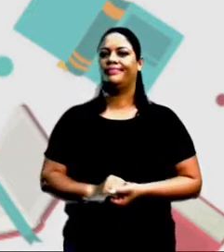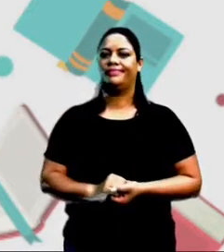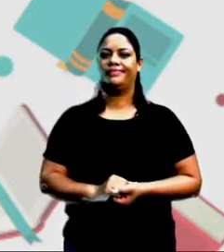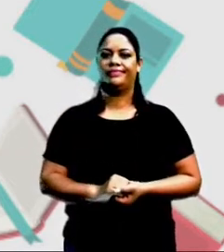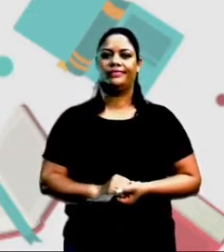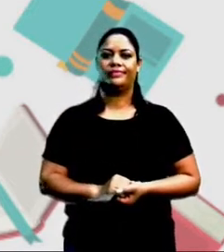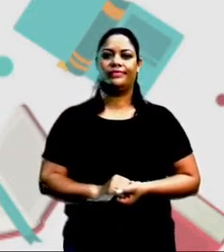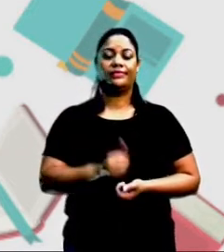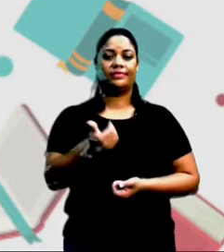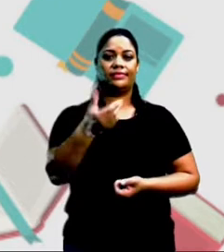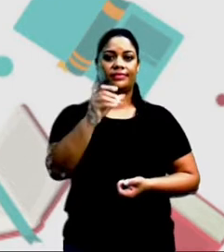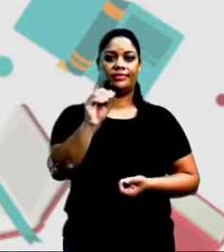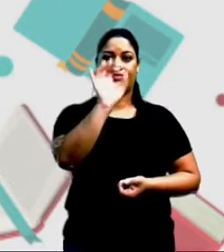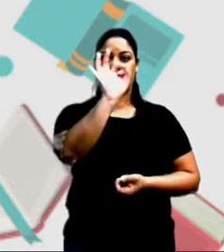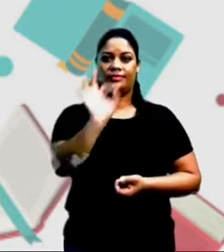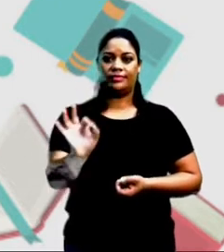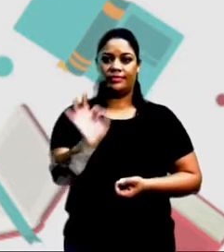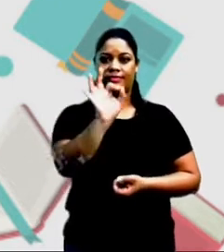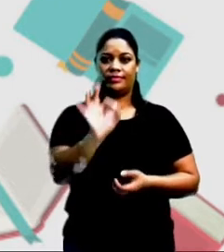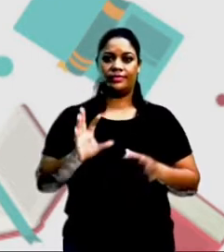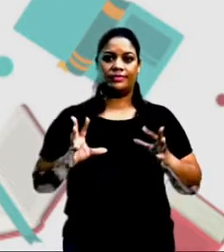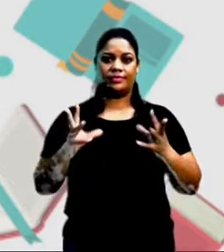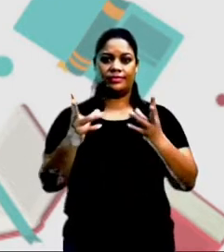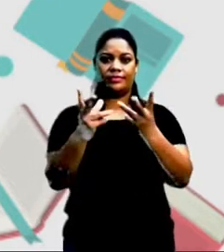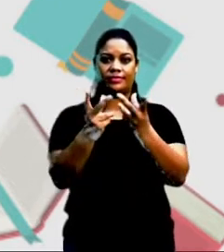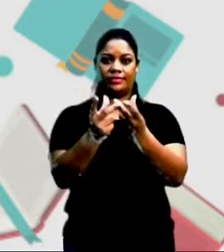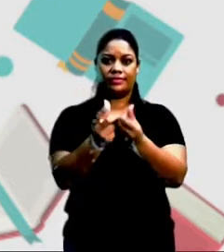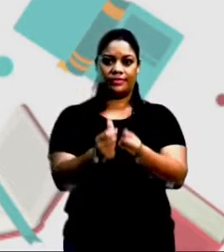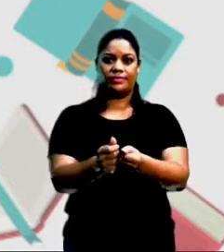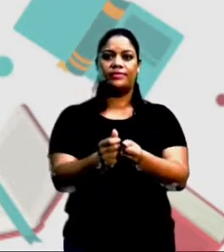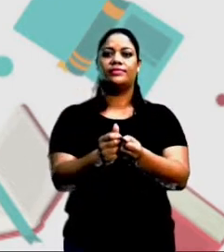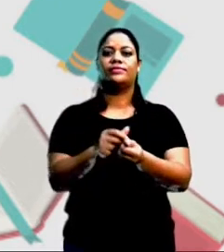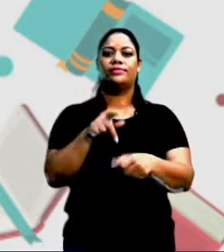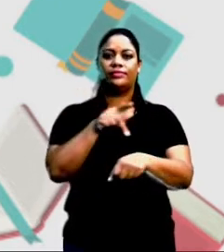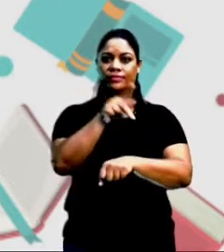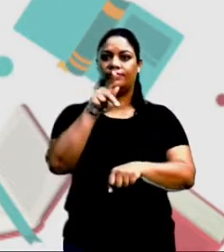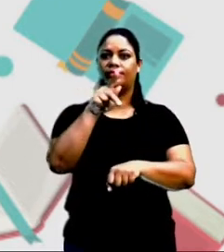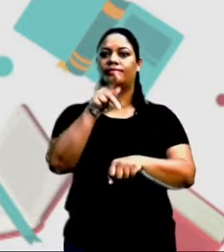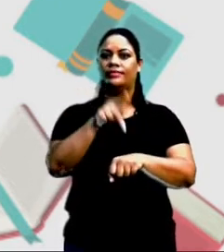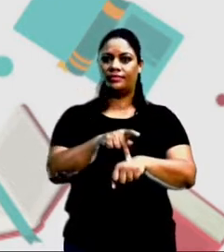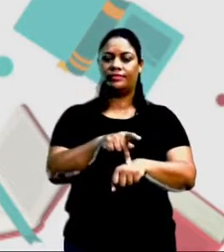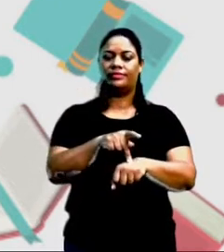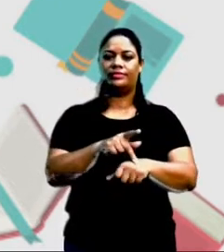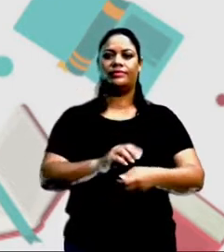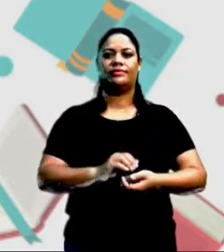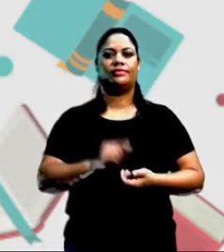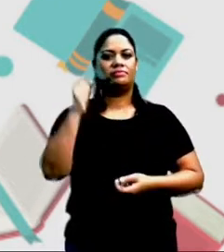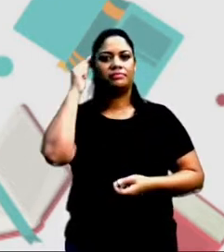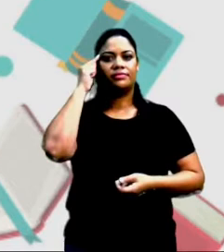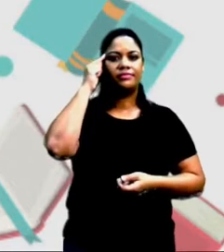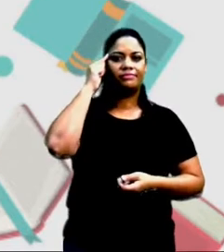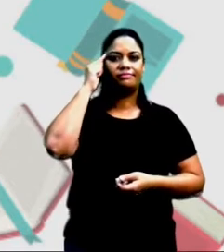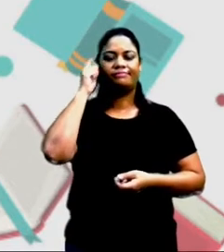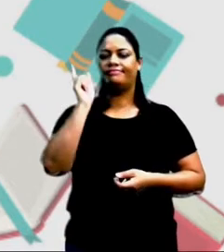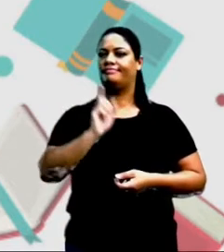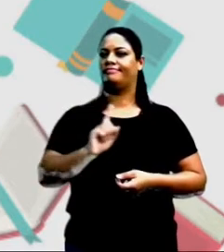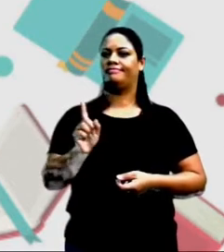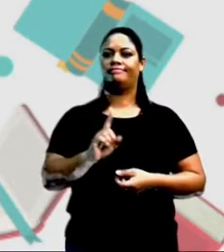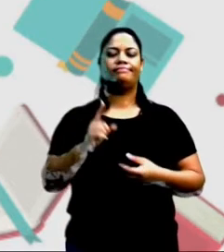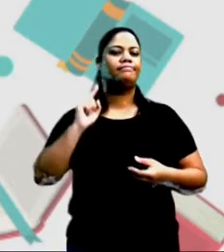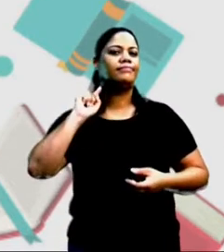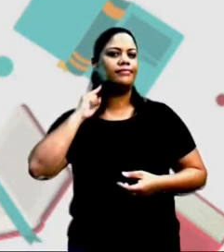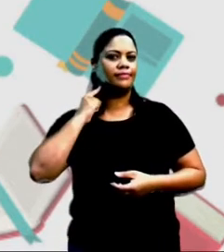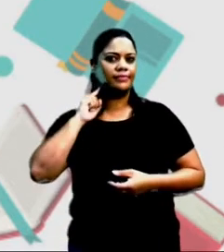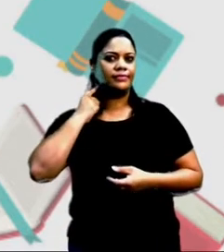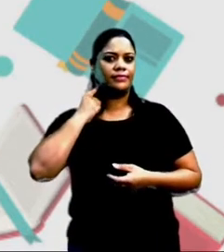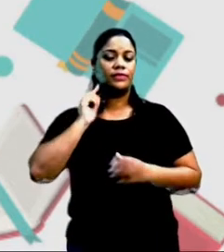ou 10% de todo detrito do país. Não há dúvida, é muito lixo. Então,